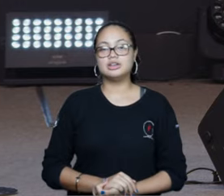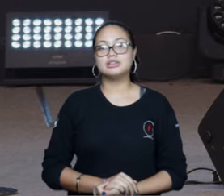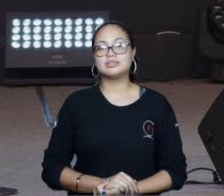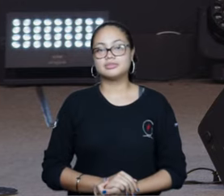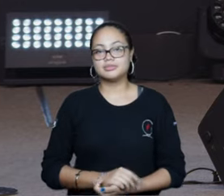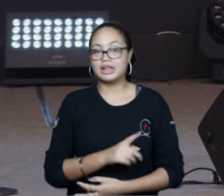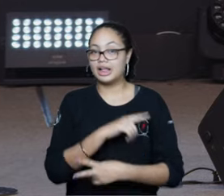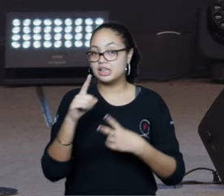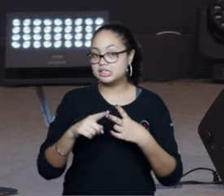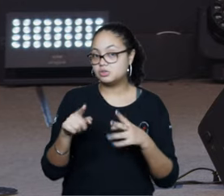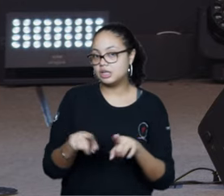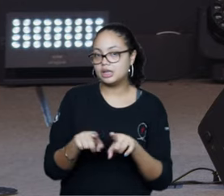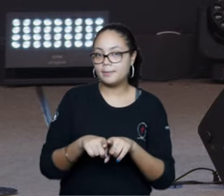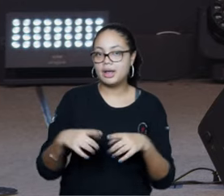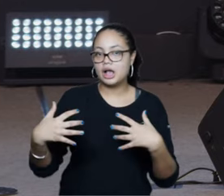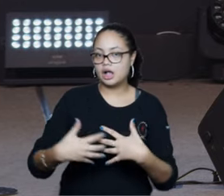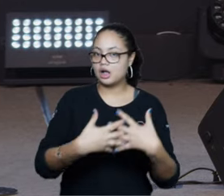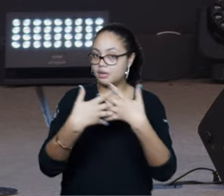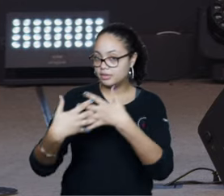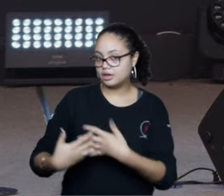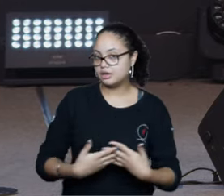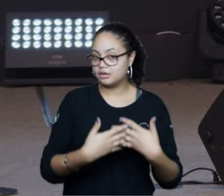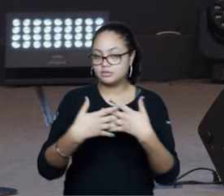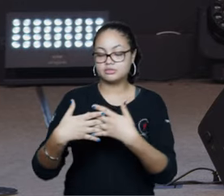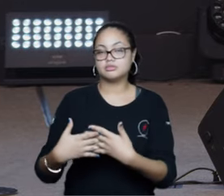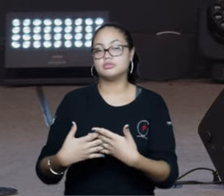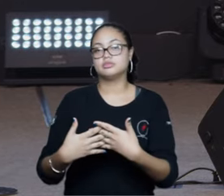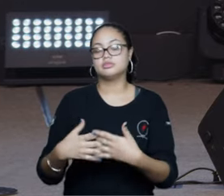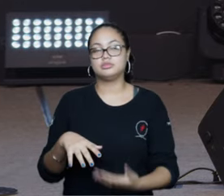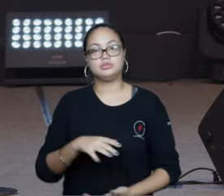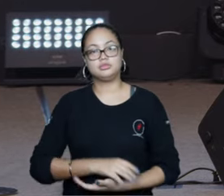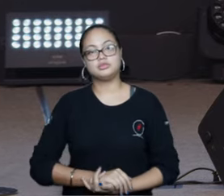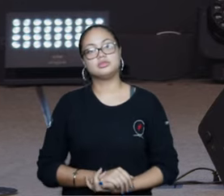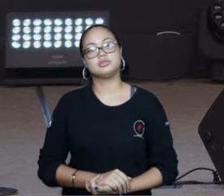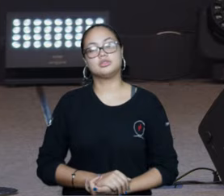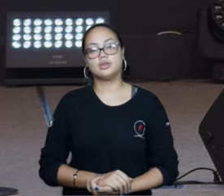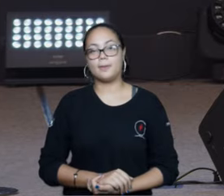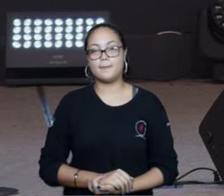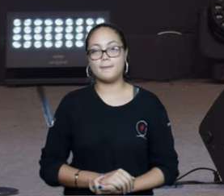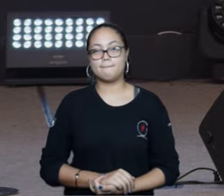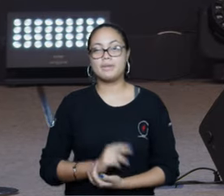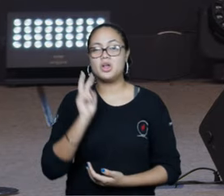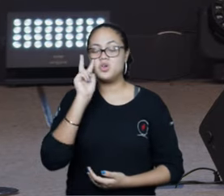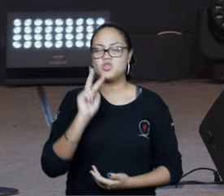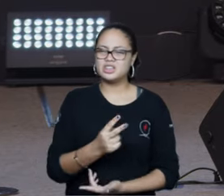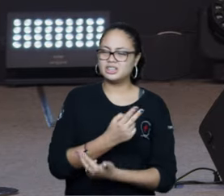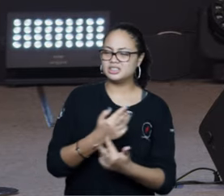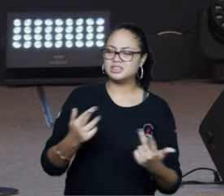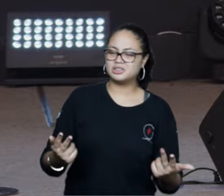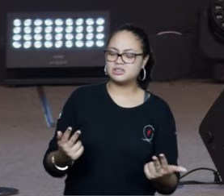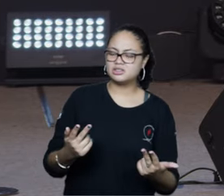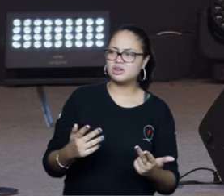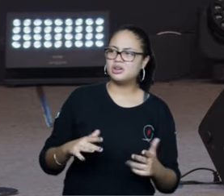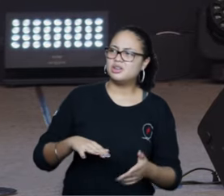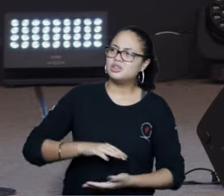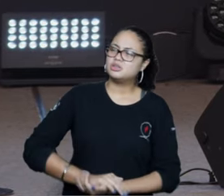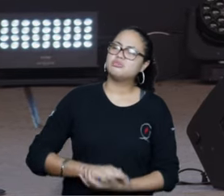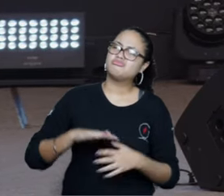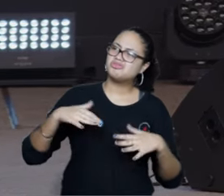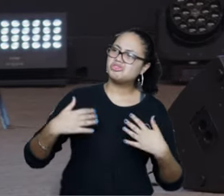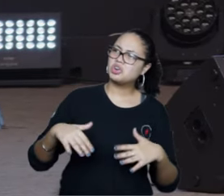em cima de um caminhão E aí eu vi essas coisas assim caramba